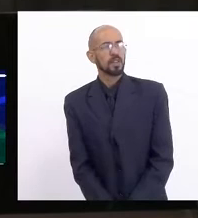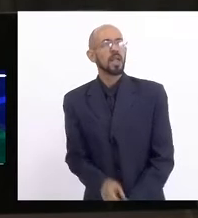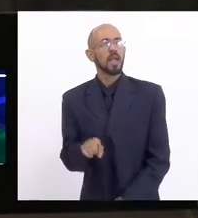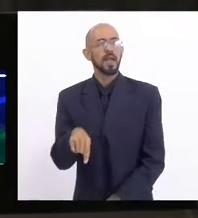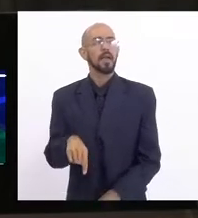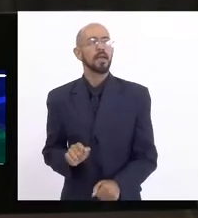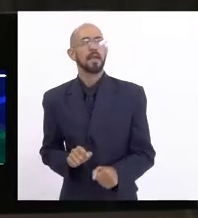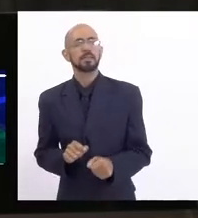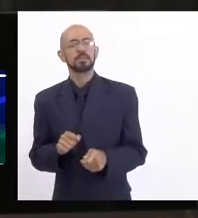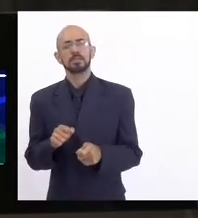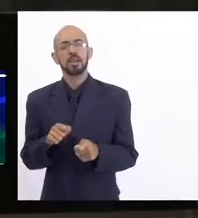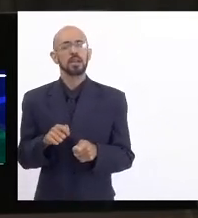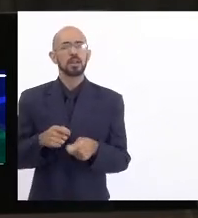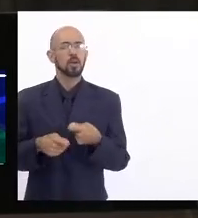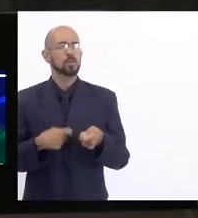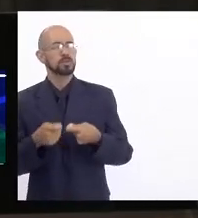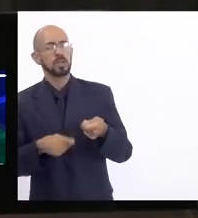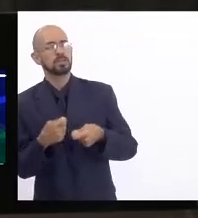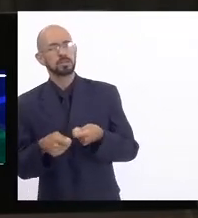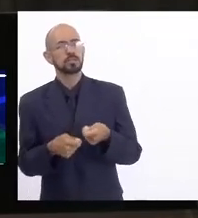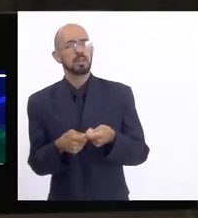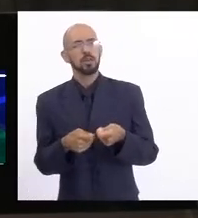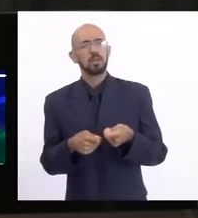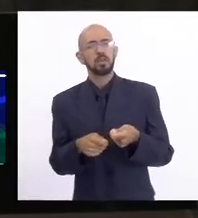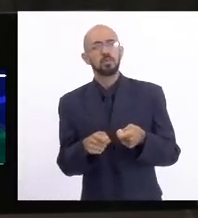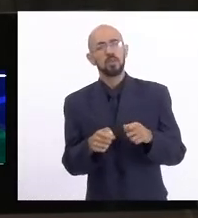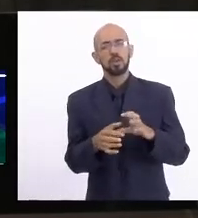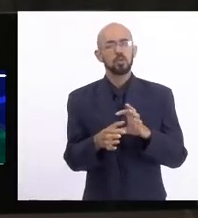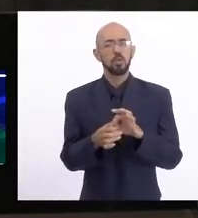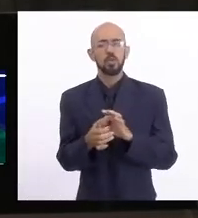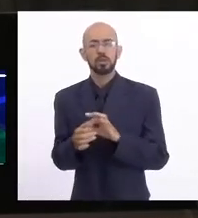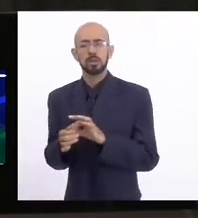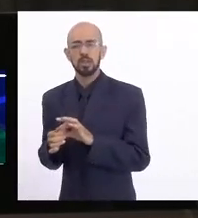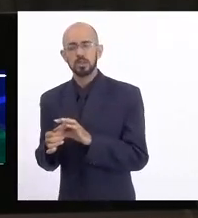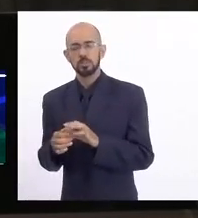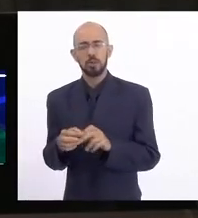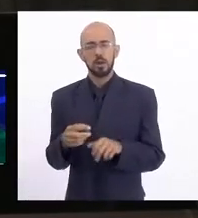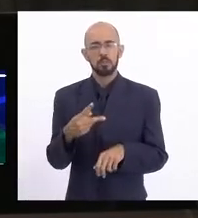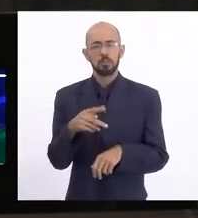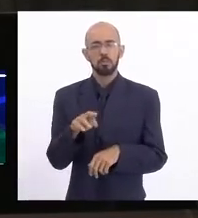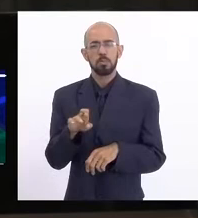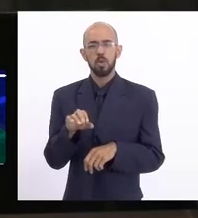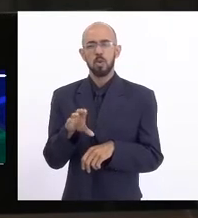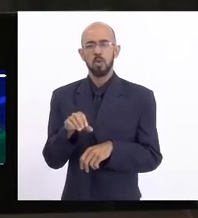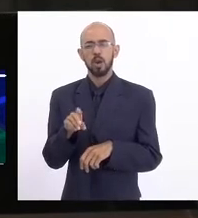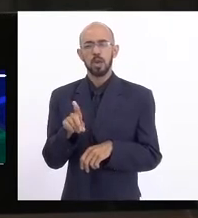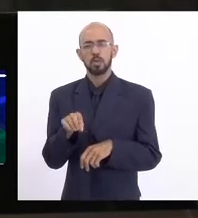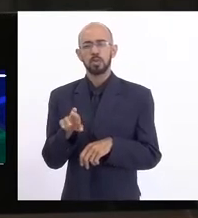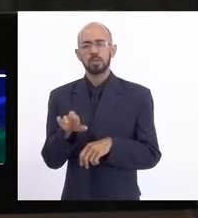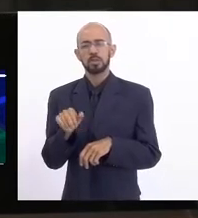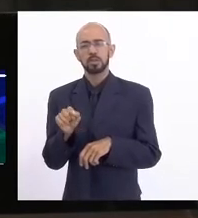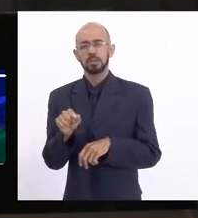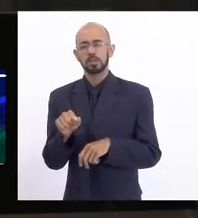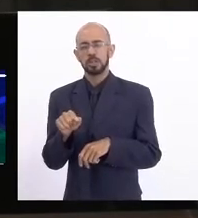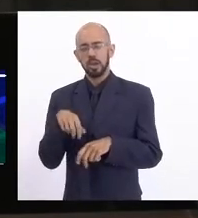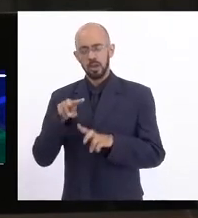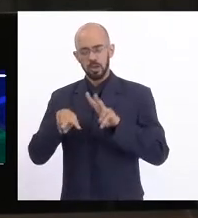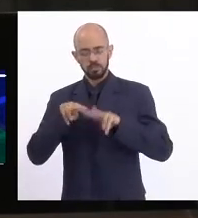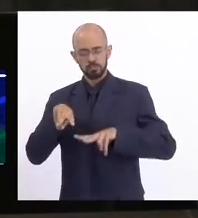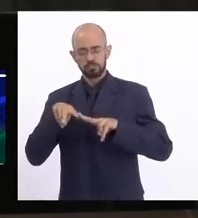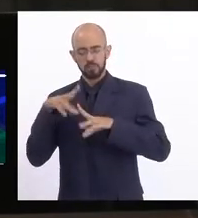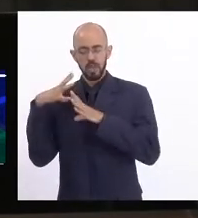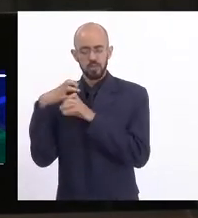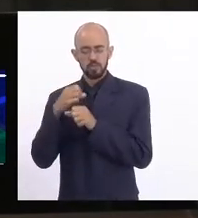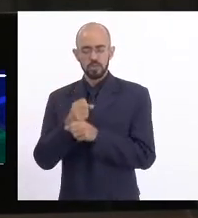Essa negociação, por exemplo, serviu de parâmetro para a Procuradoria do Estado rever seus protocolos, e isso não